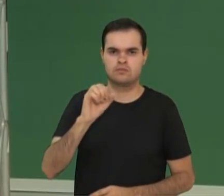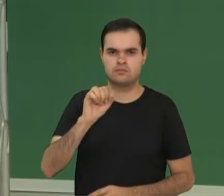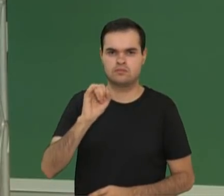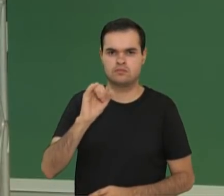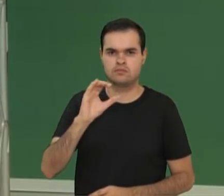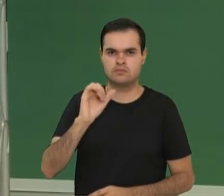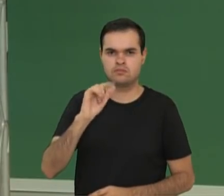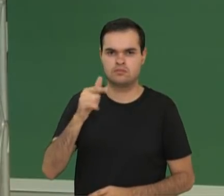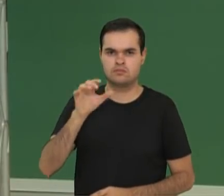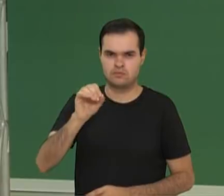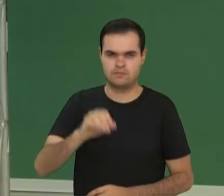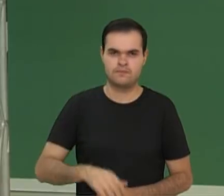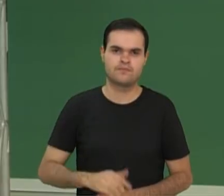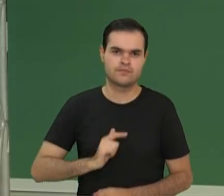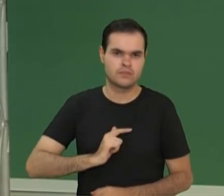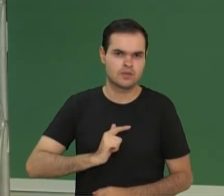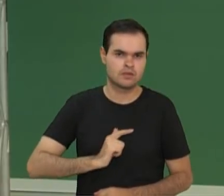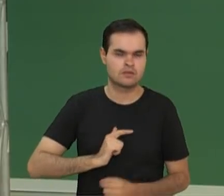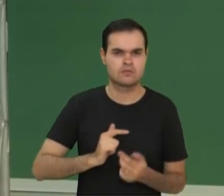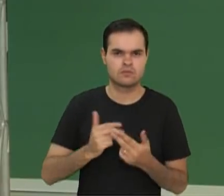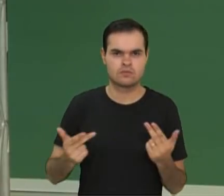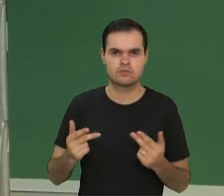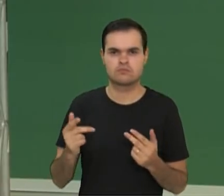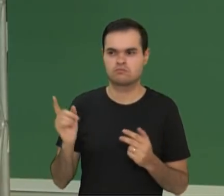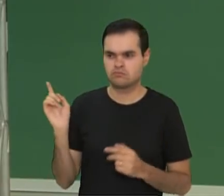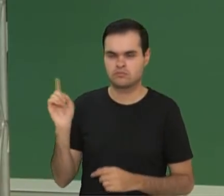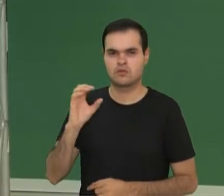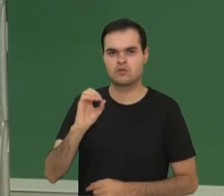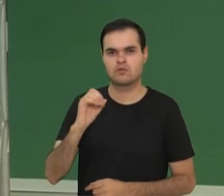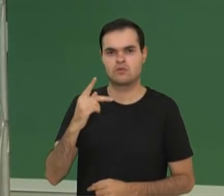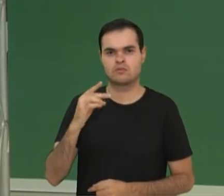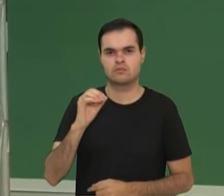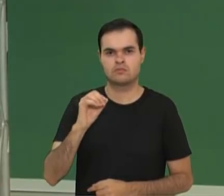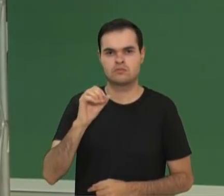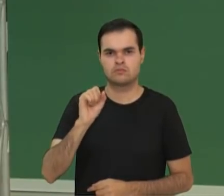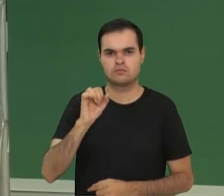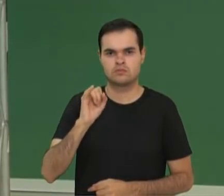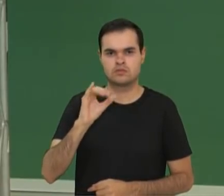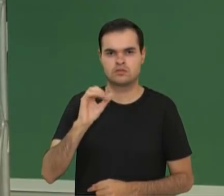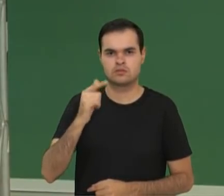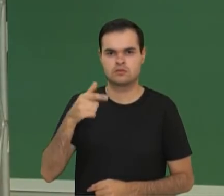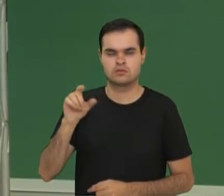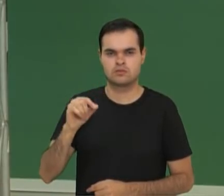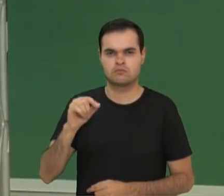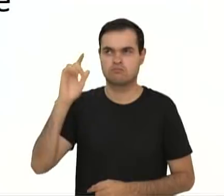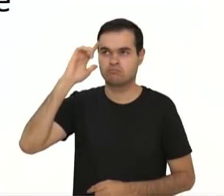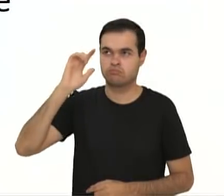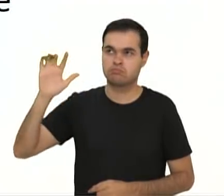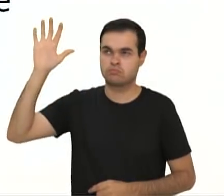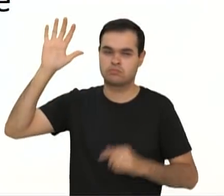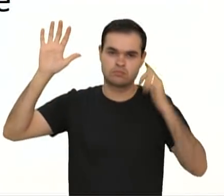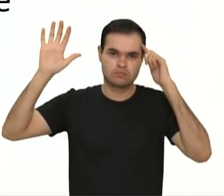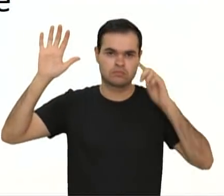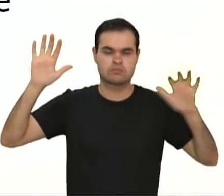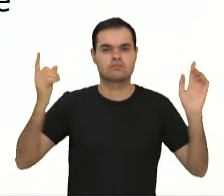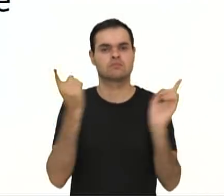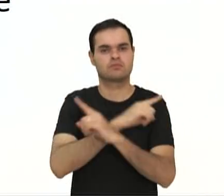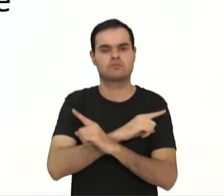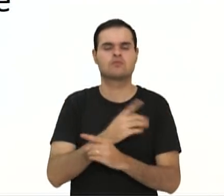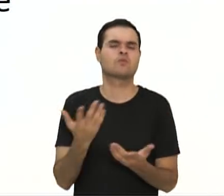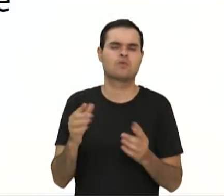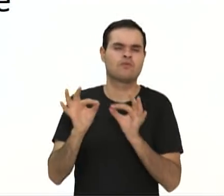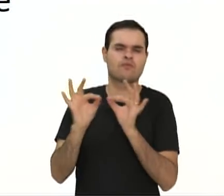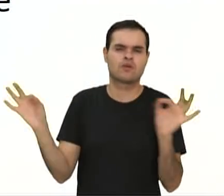artigo que lemos, temos casos disso, de oposição de ideias. Veja só esse quiz comigo. Qual frase explica